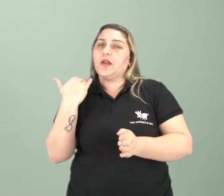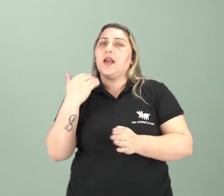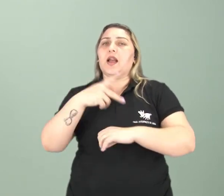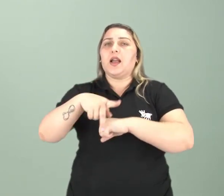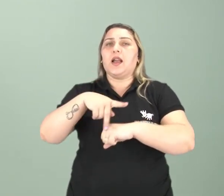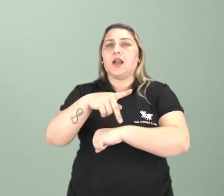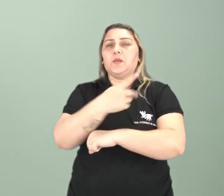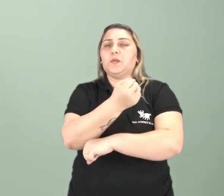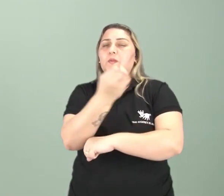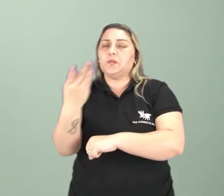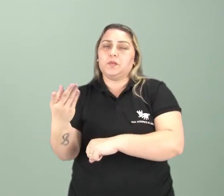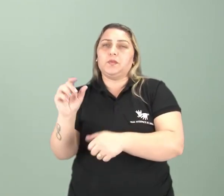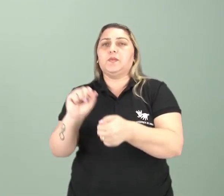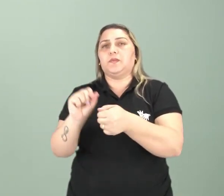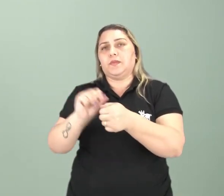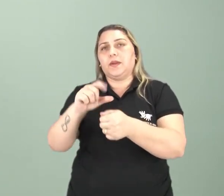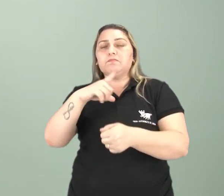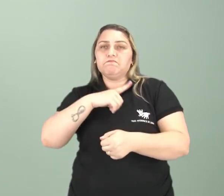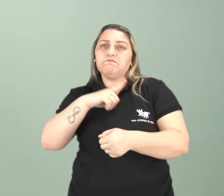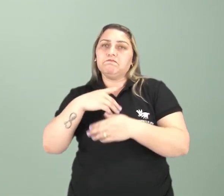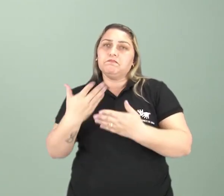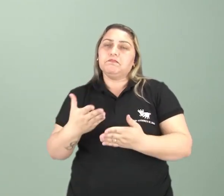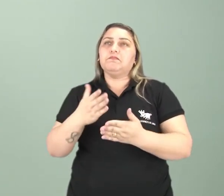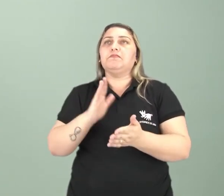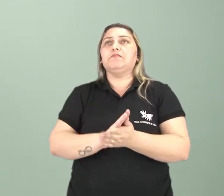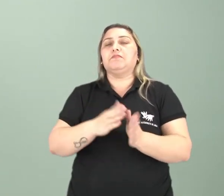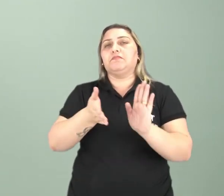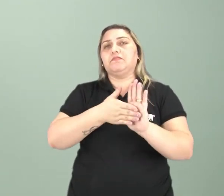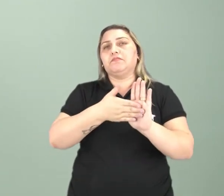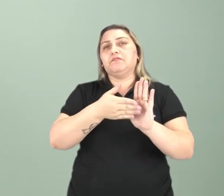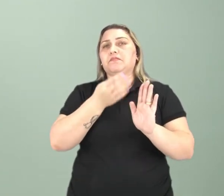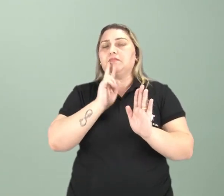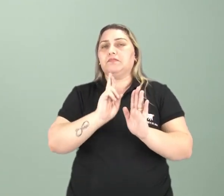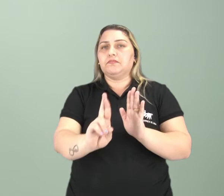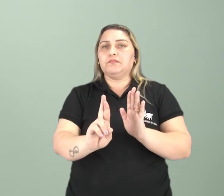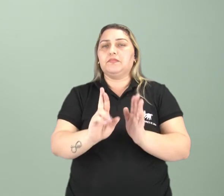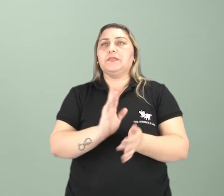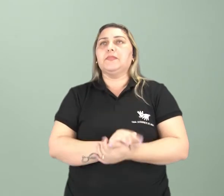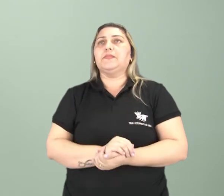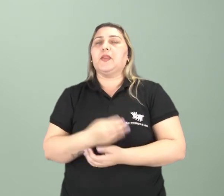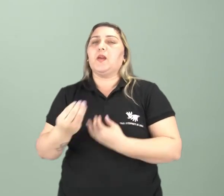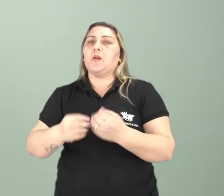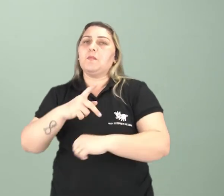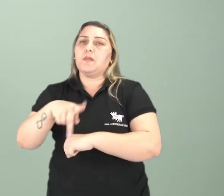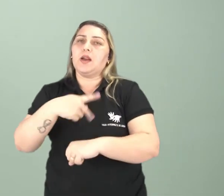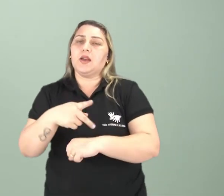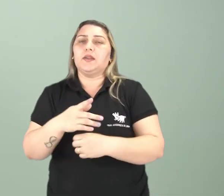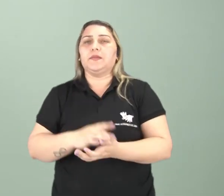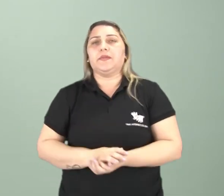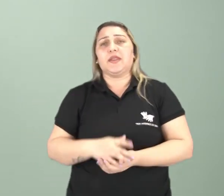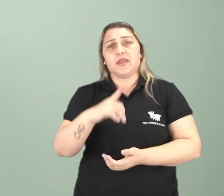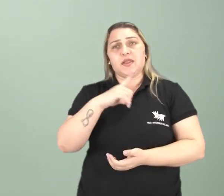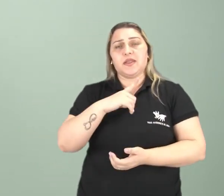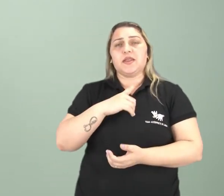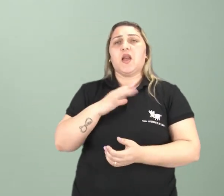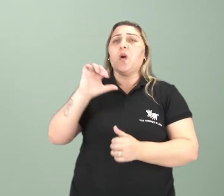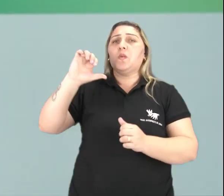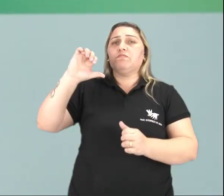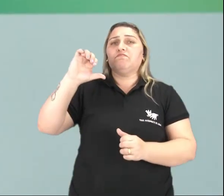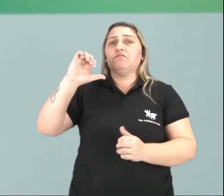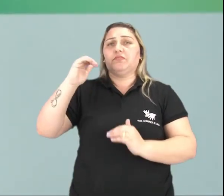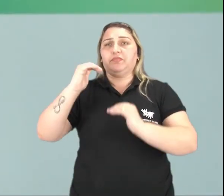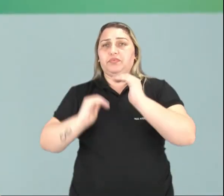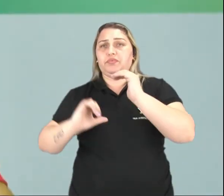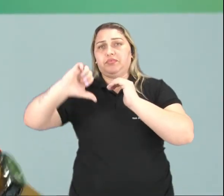países fazem, o Brasil também faz, para ter, né, esse panorama e saber como é que está o seu país. Vai ter um saldo negativo,